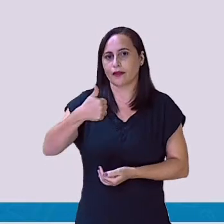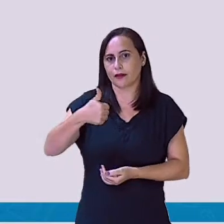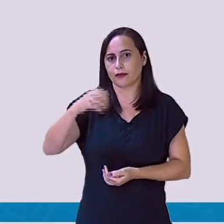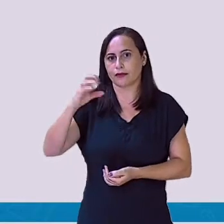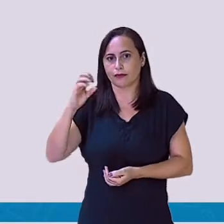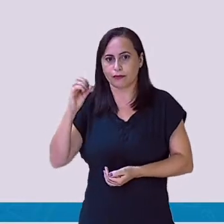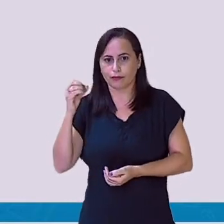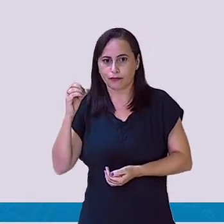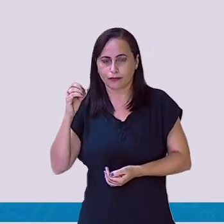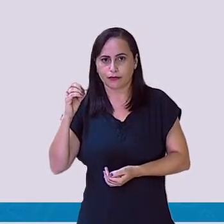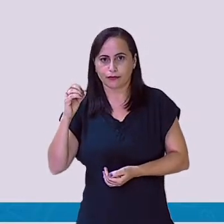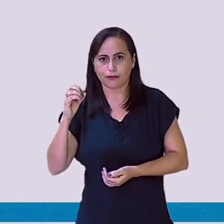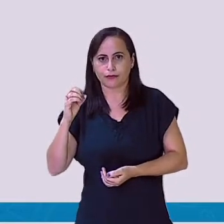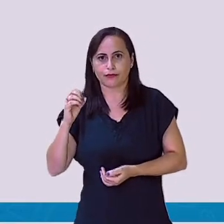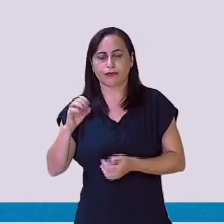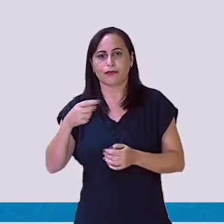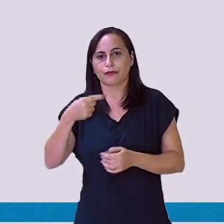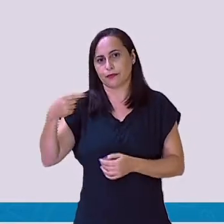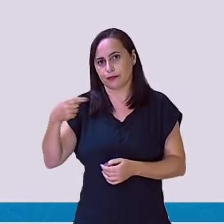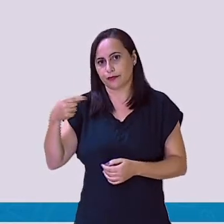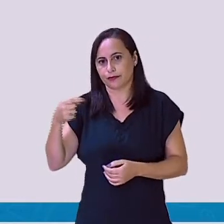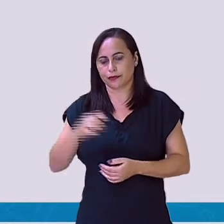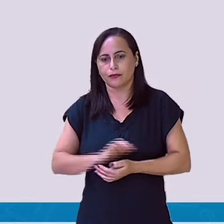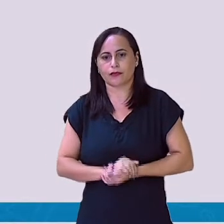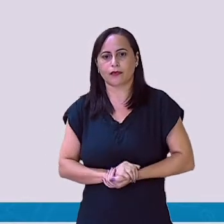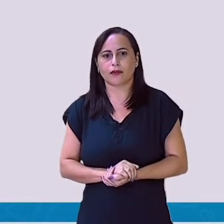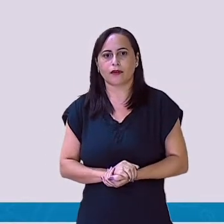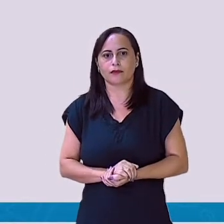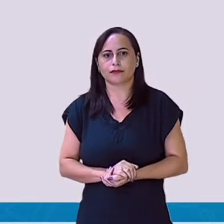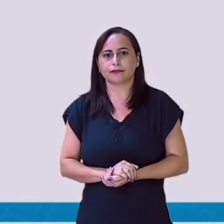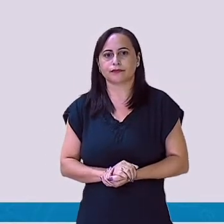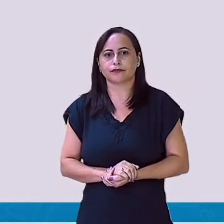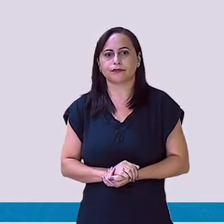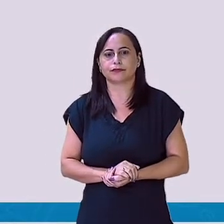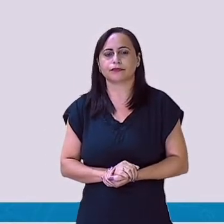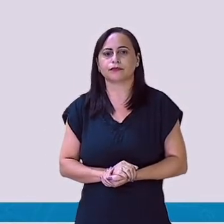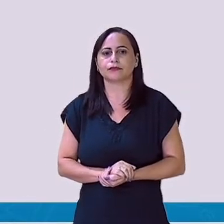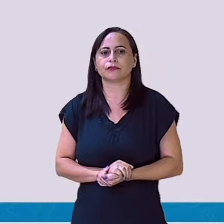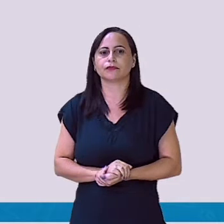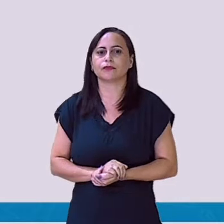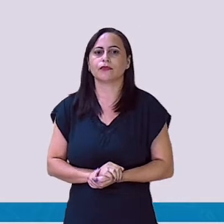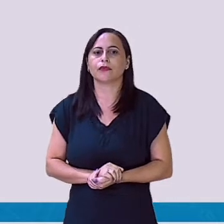No 10º parágrafo. Vamos confirmar, tá?